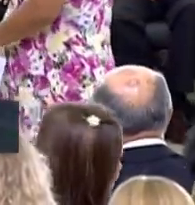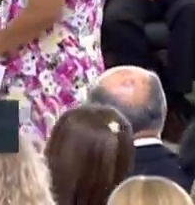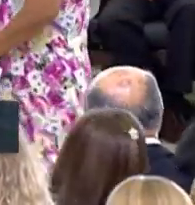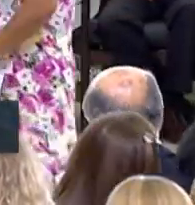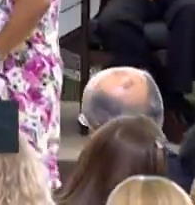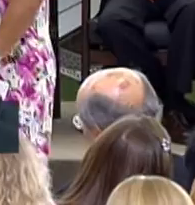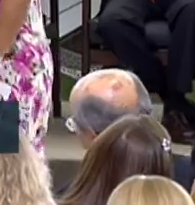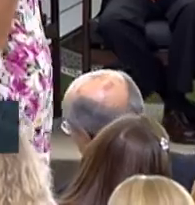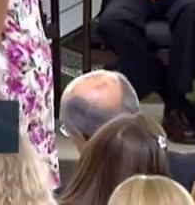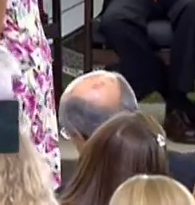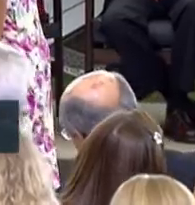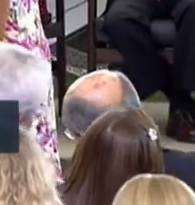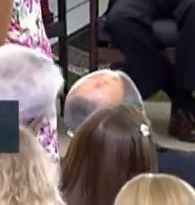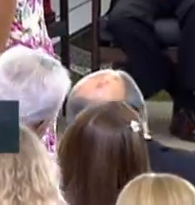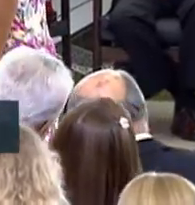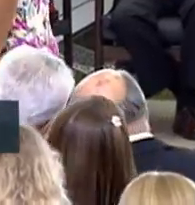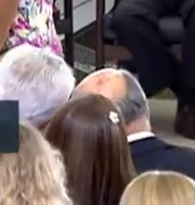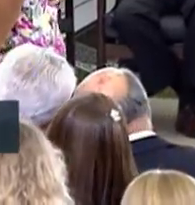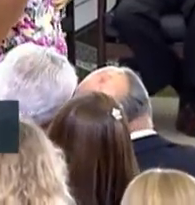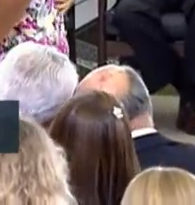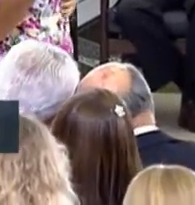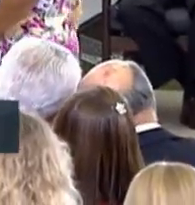E aí